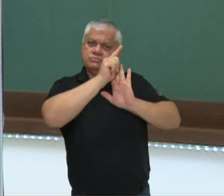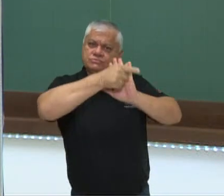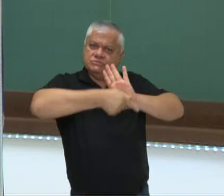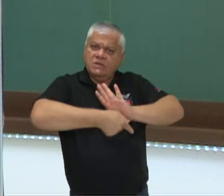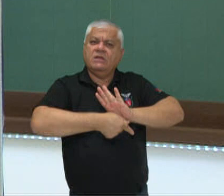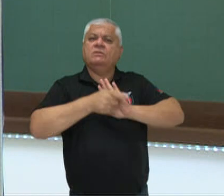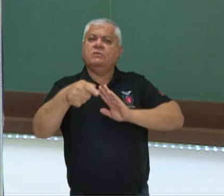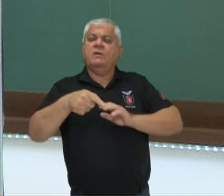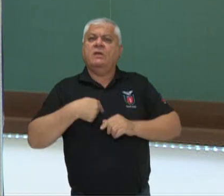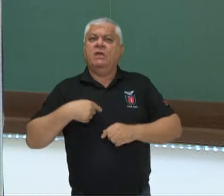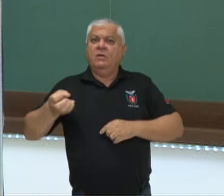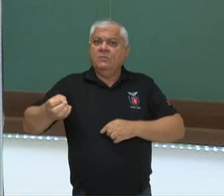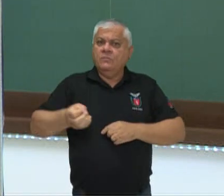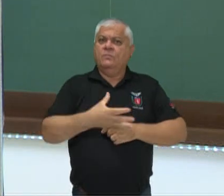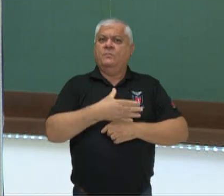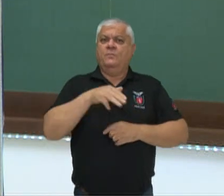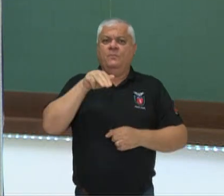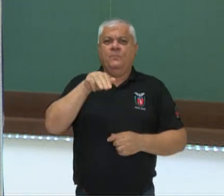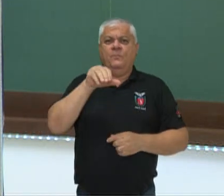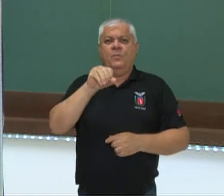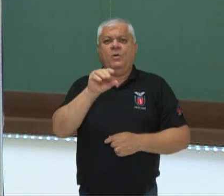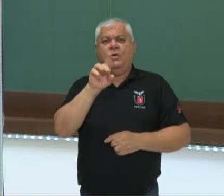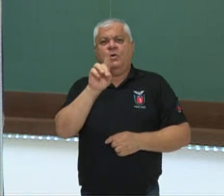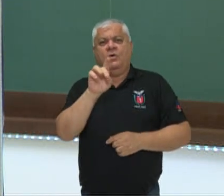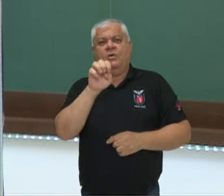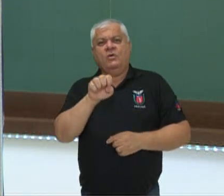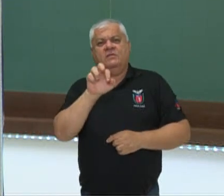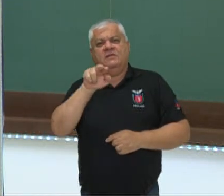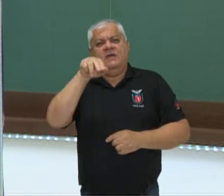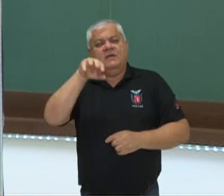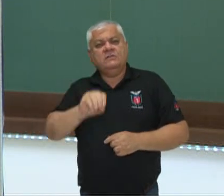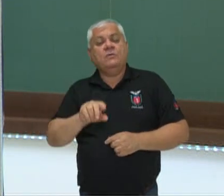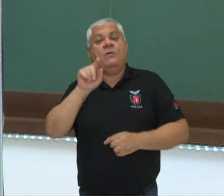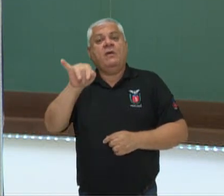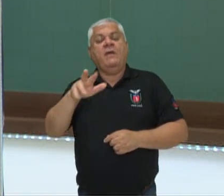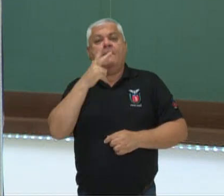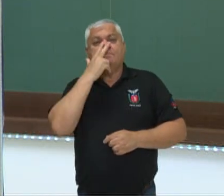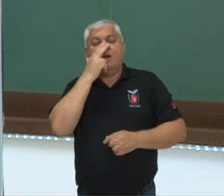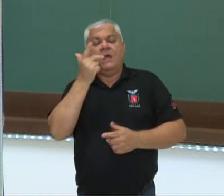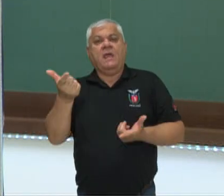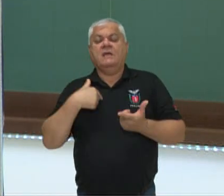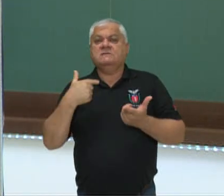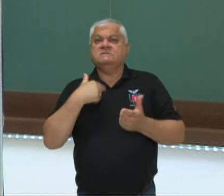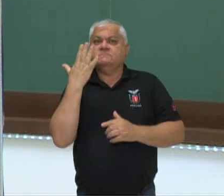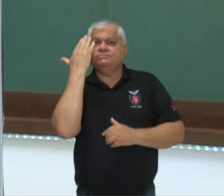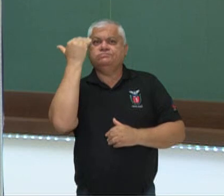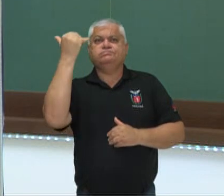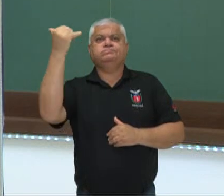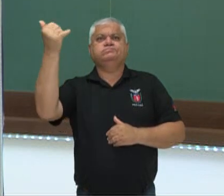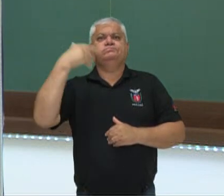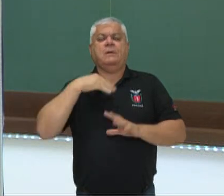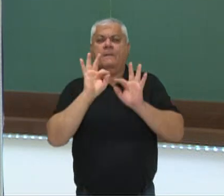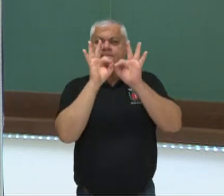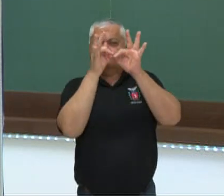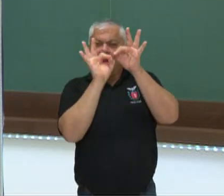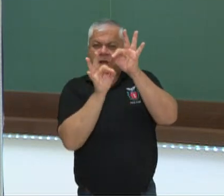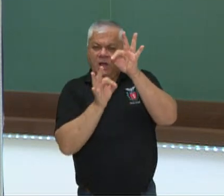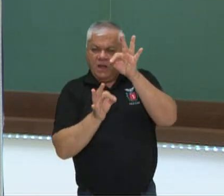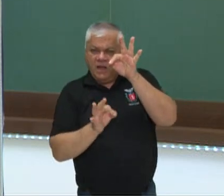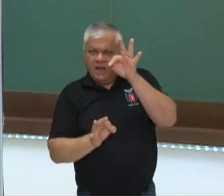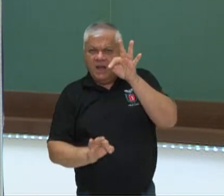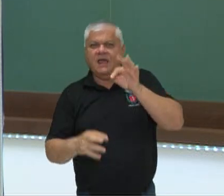literário extremamente moderno. Hegel o chamava de a epopeia burguesa, é uma longa narrativa com vários